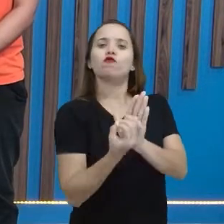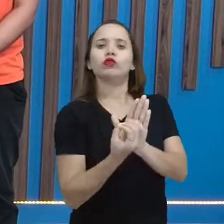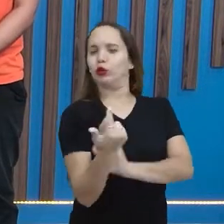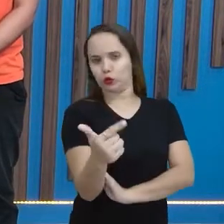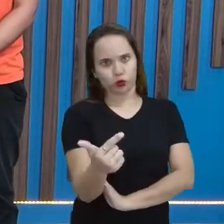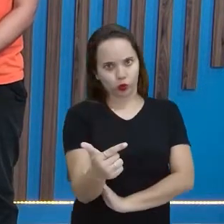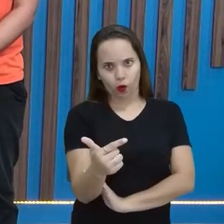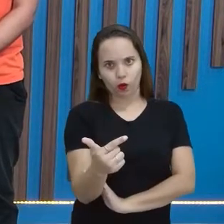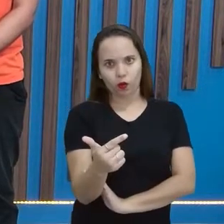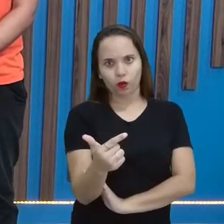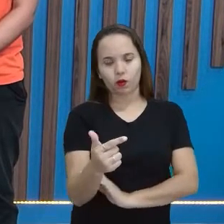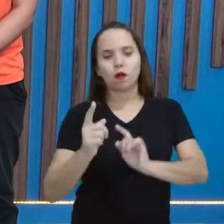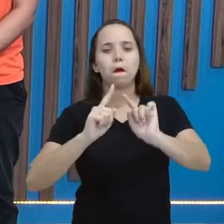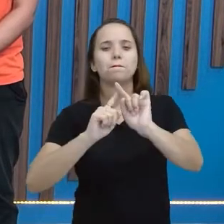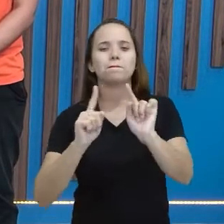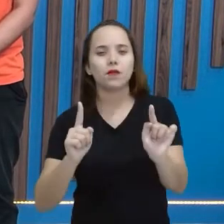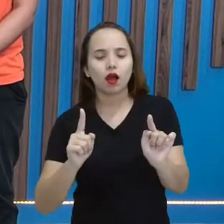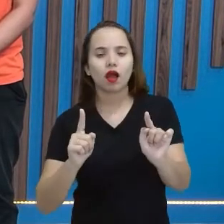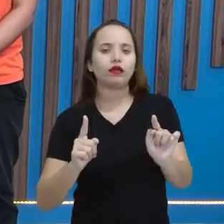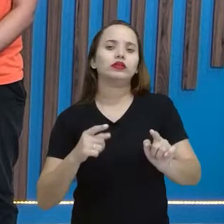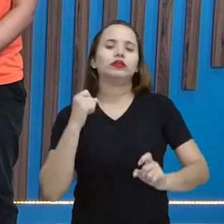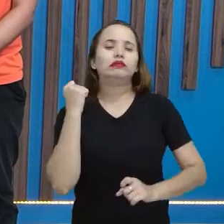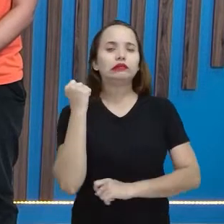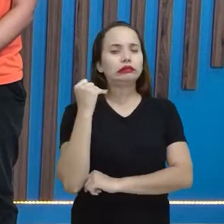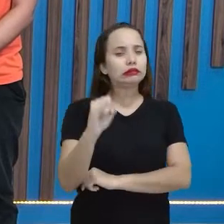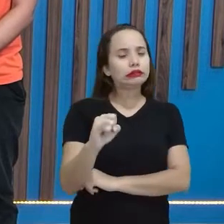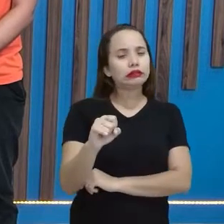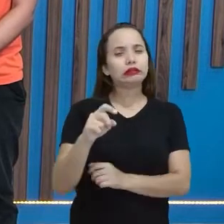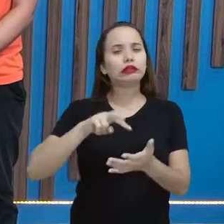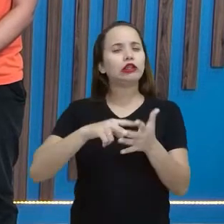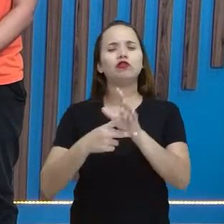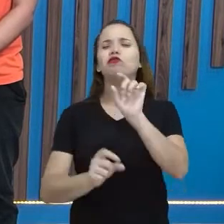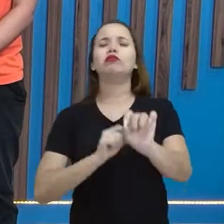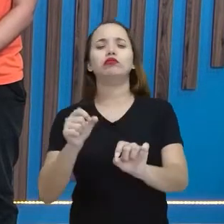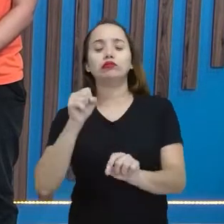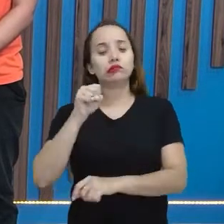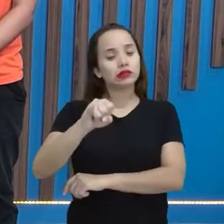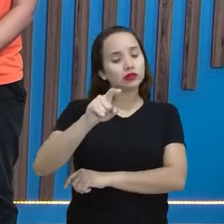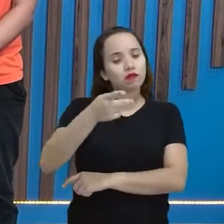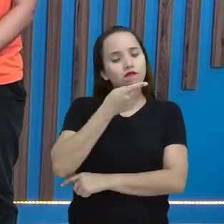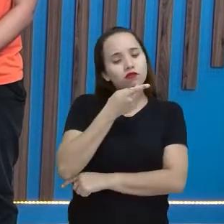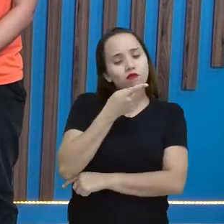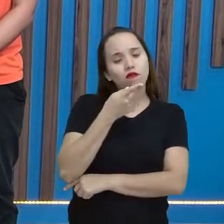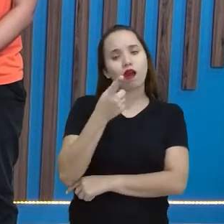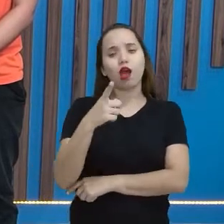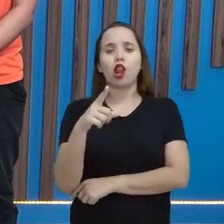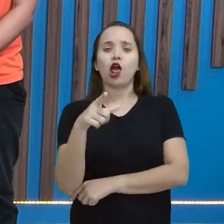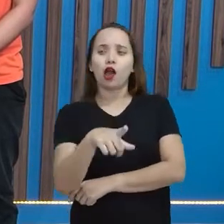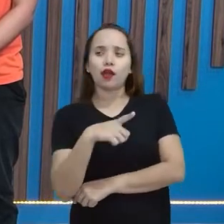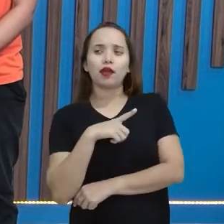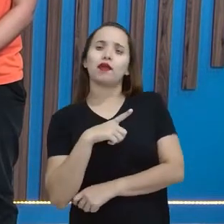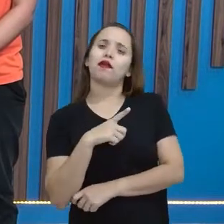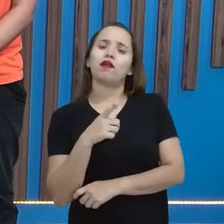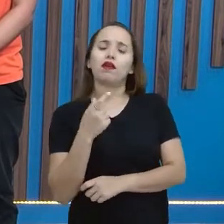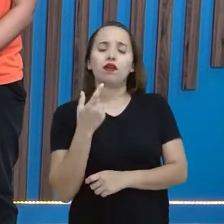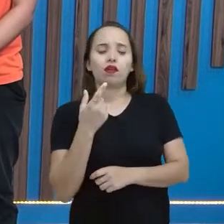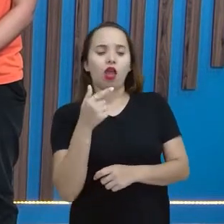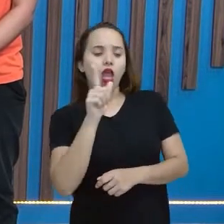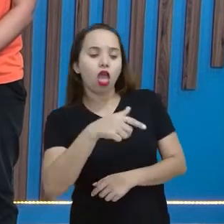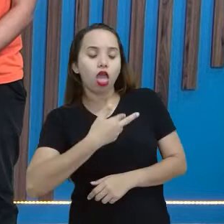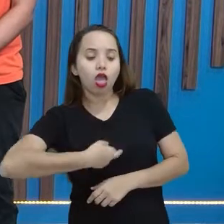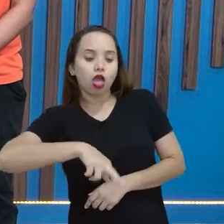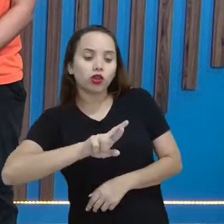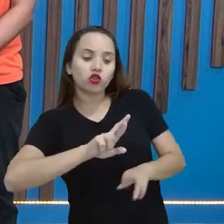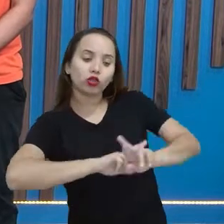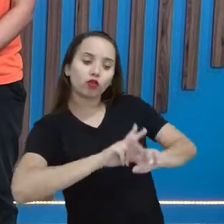Tá? Pois é. Que, de repente, se você professar uma devida religião naquele país, tem que professar ela às escondidas, senão você vai